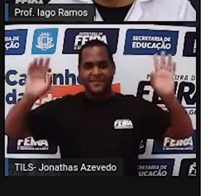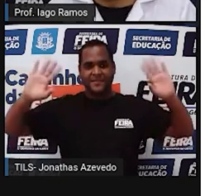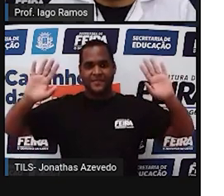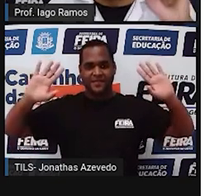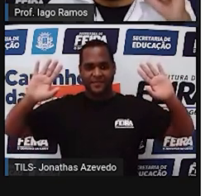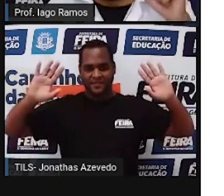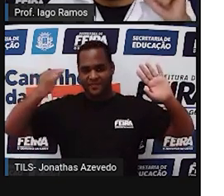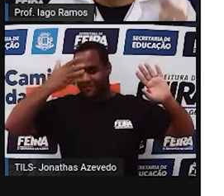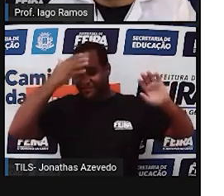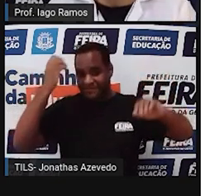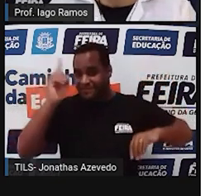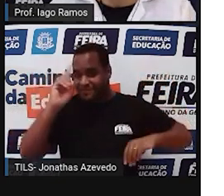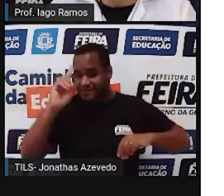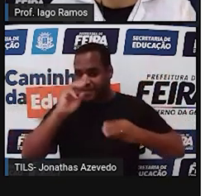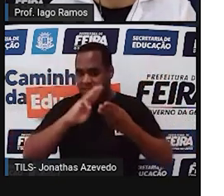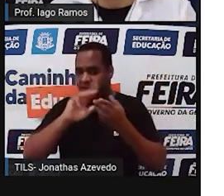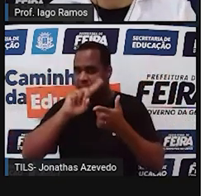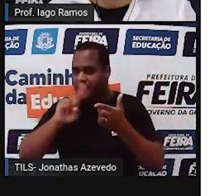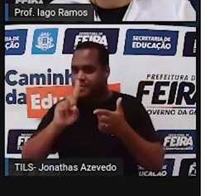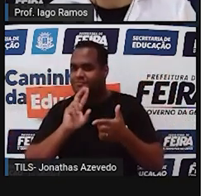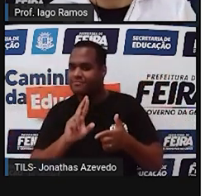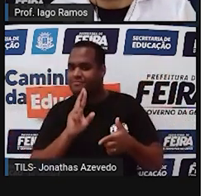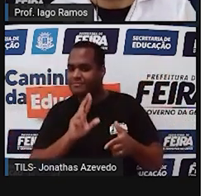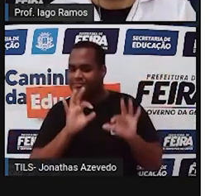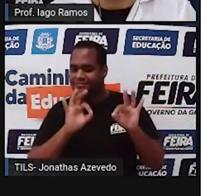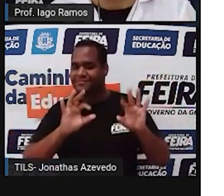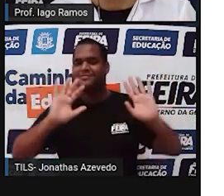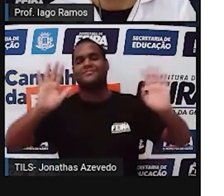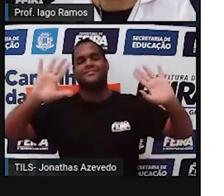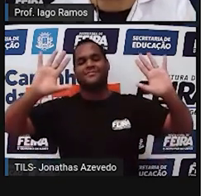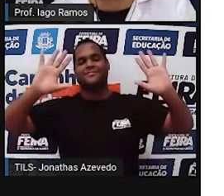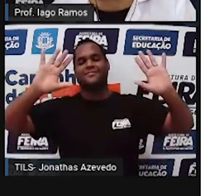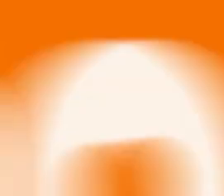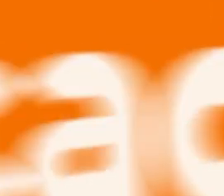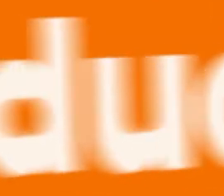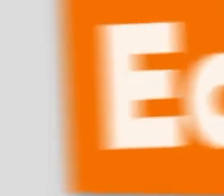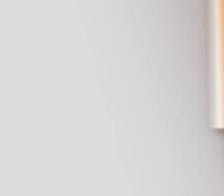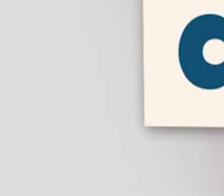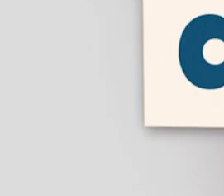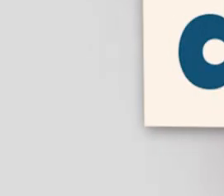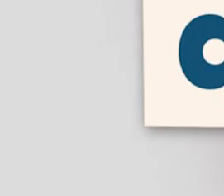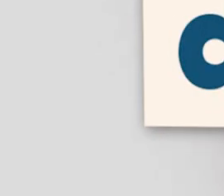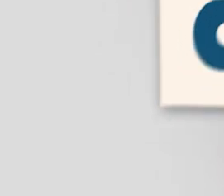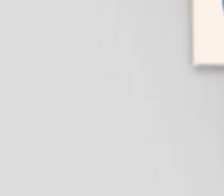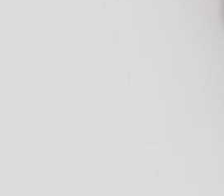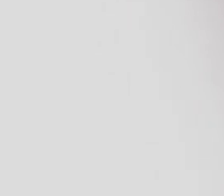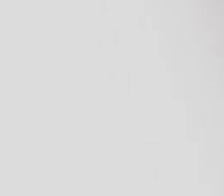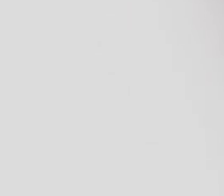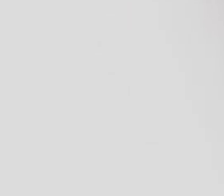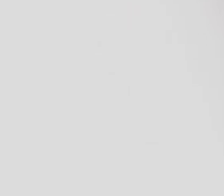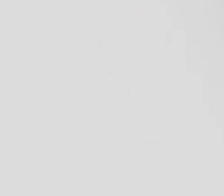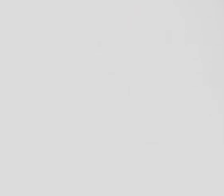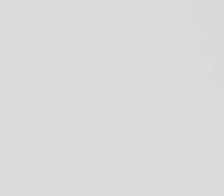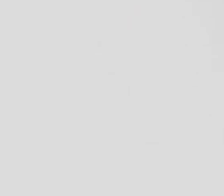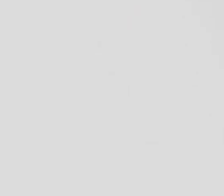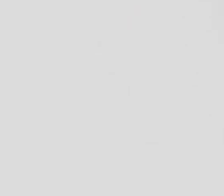esquece não hein matemática não é problema é solução valeu não é